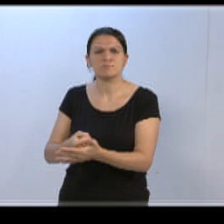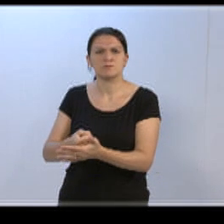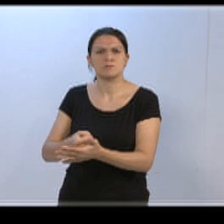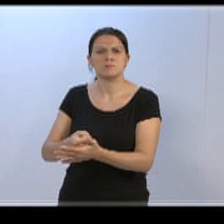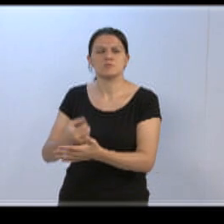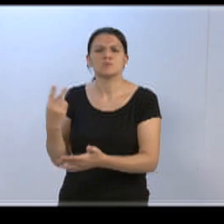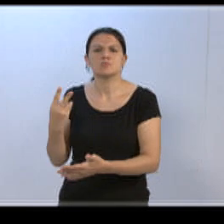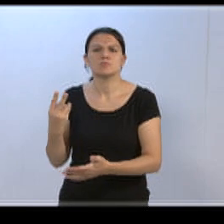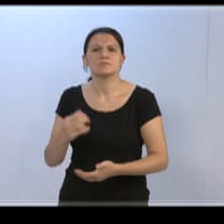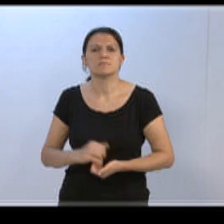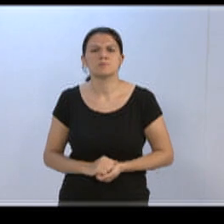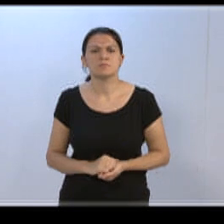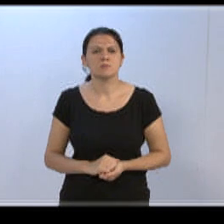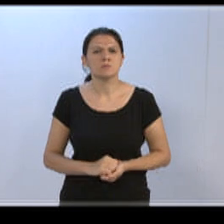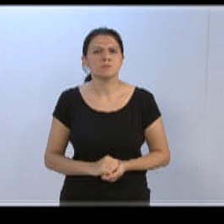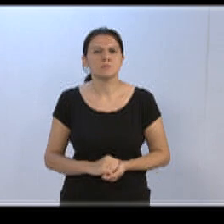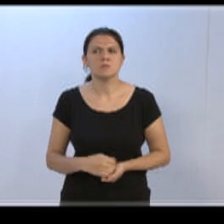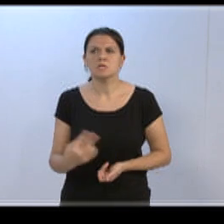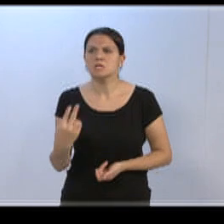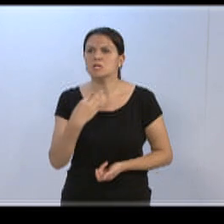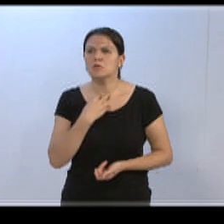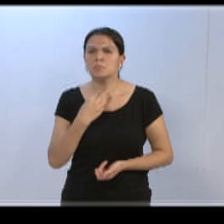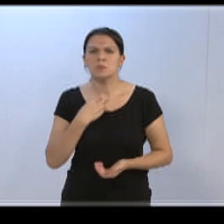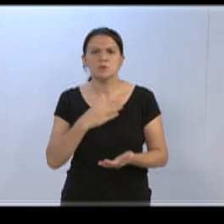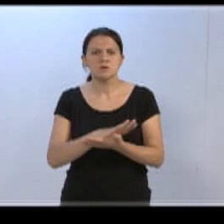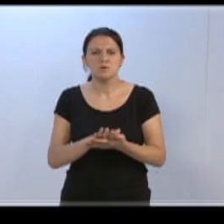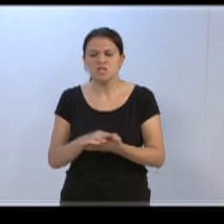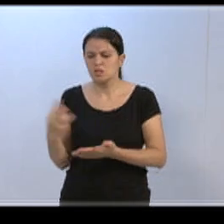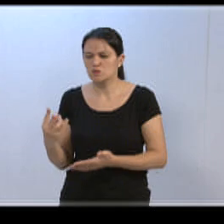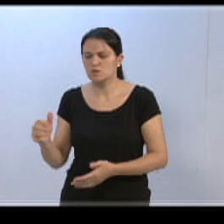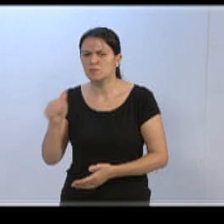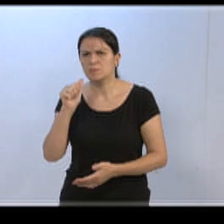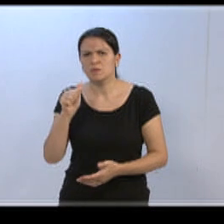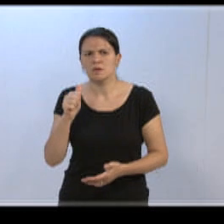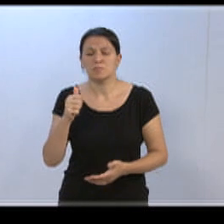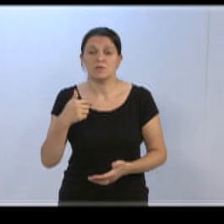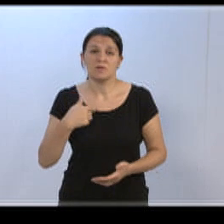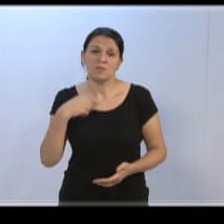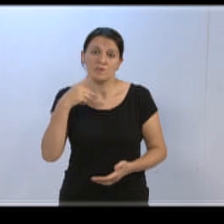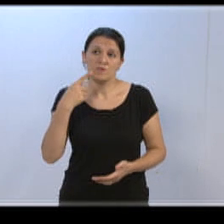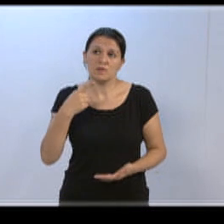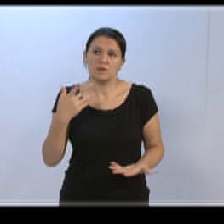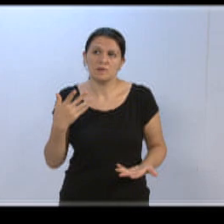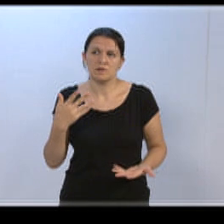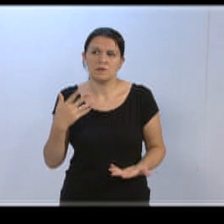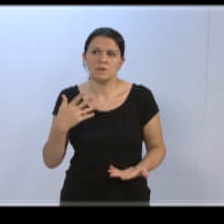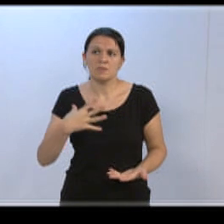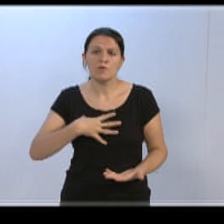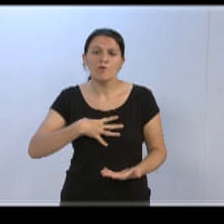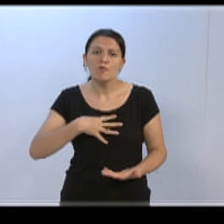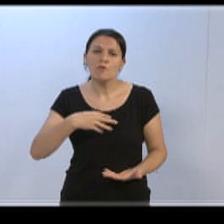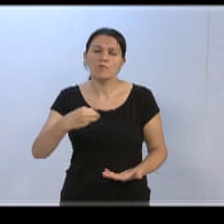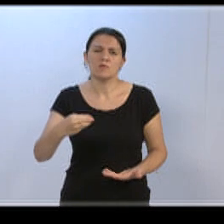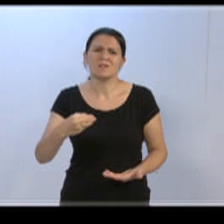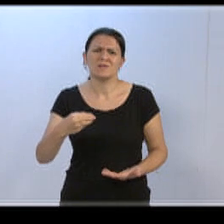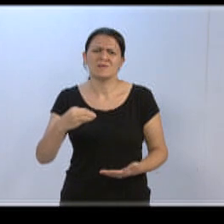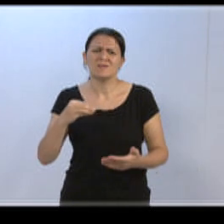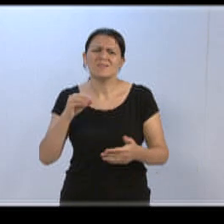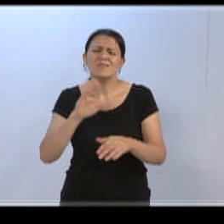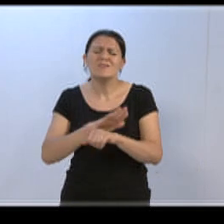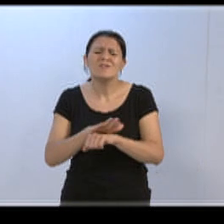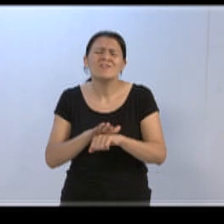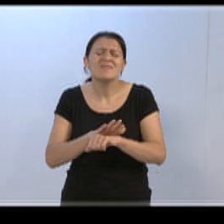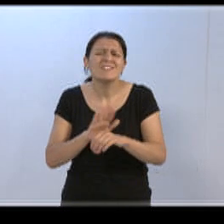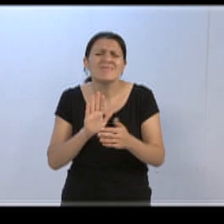os dois. Eu não posso ter nada que eles bebem. Eu botei ali, filho, né, o que seja, o último ali, não faz nada.